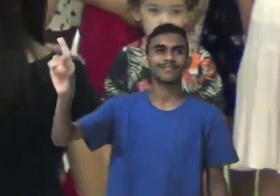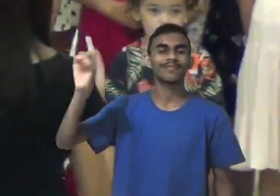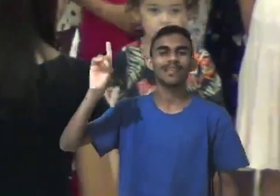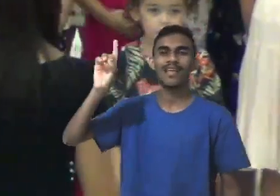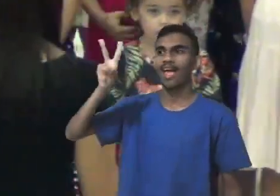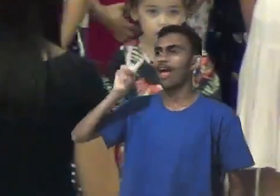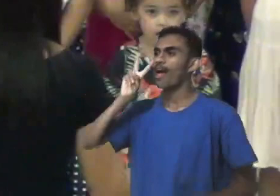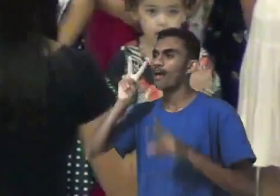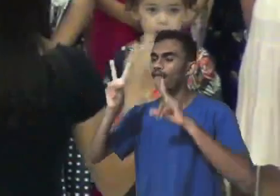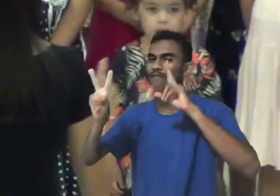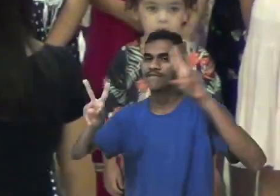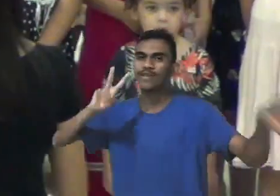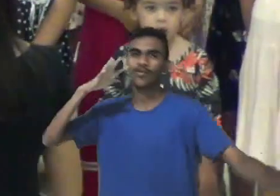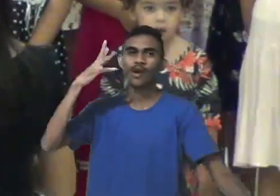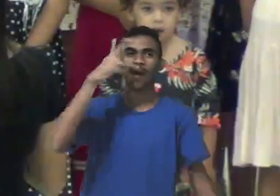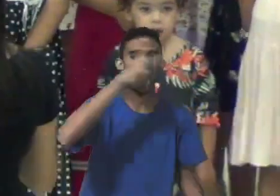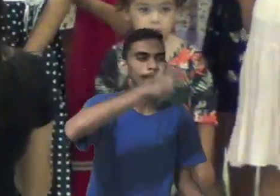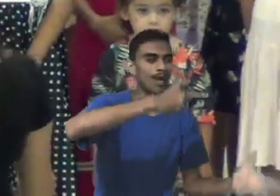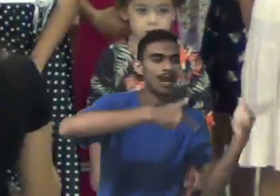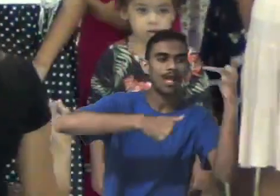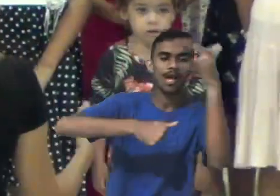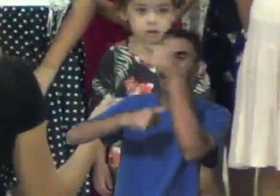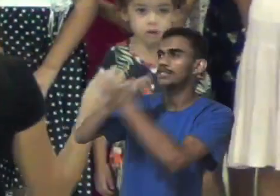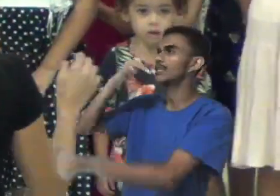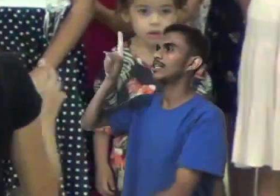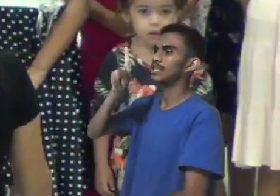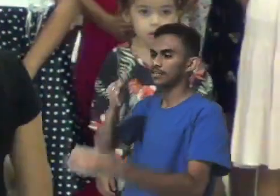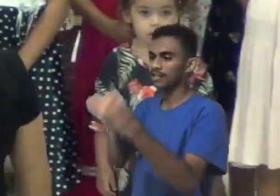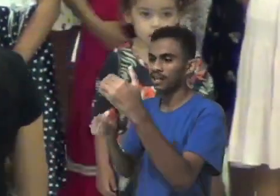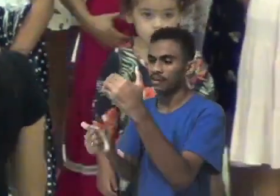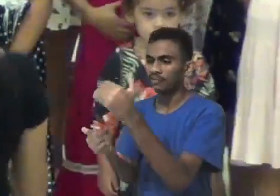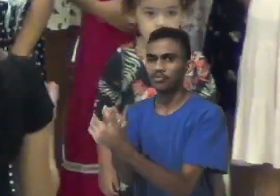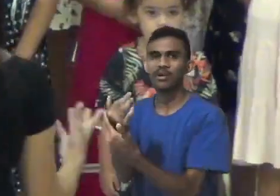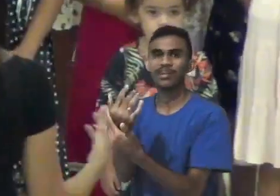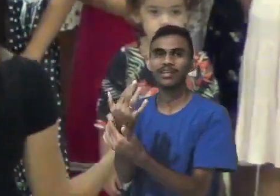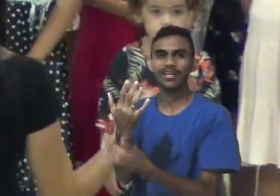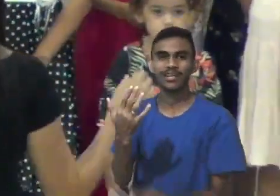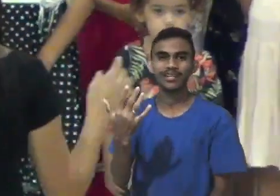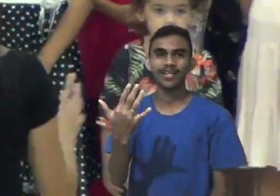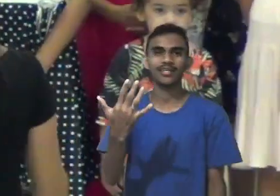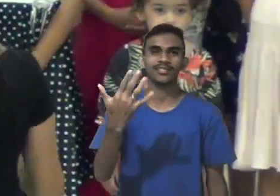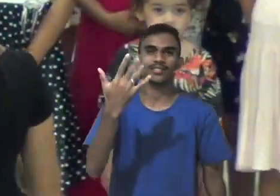imaginar, vendo a beleza de tua